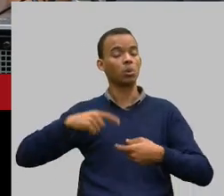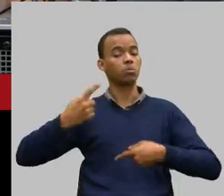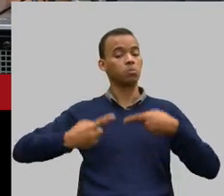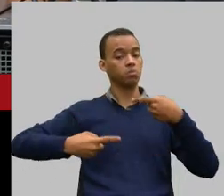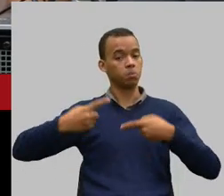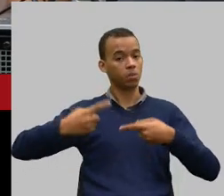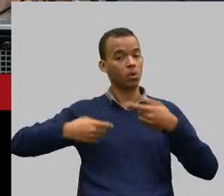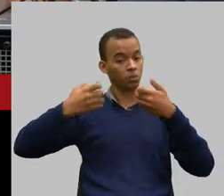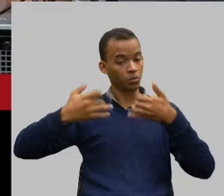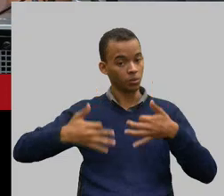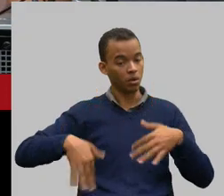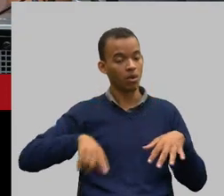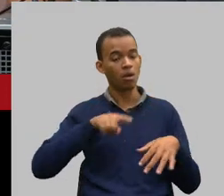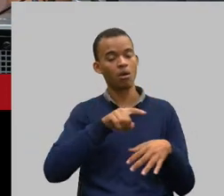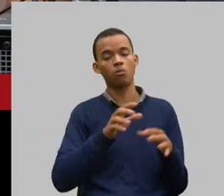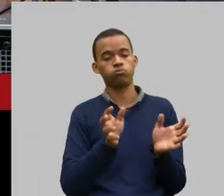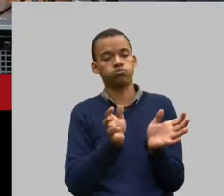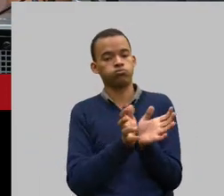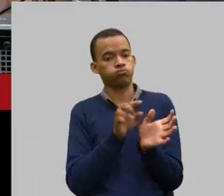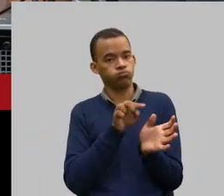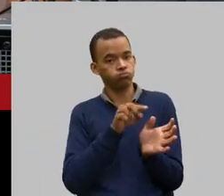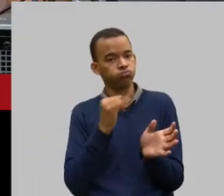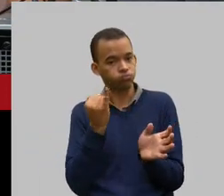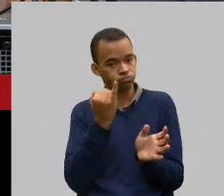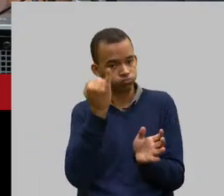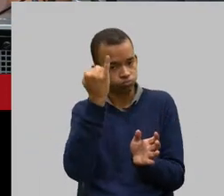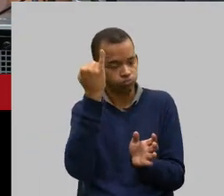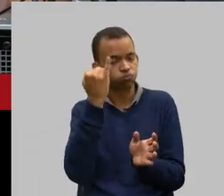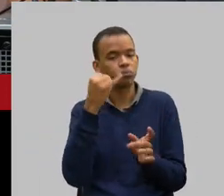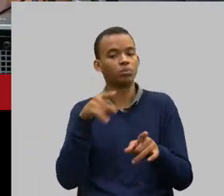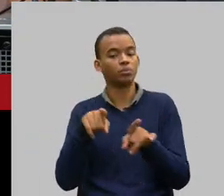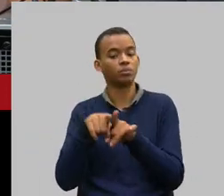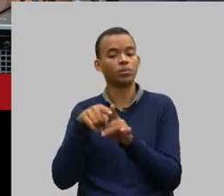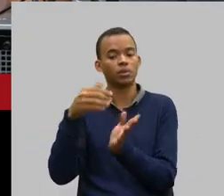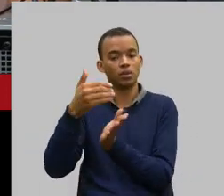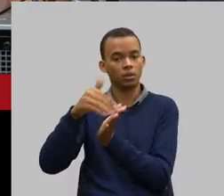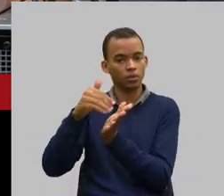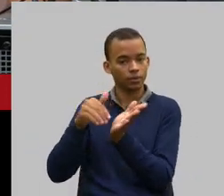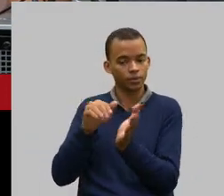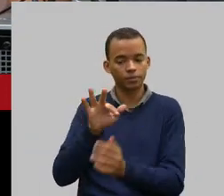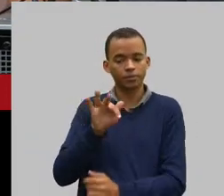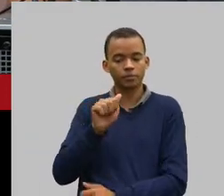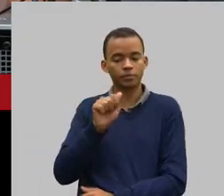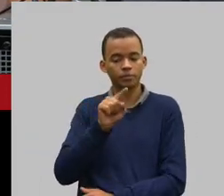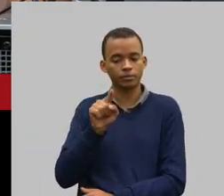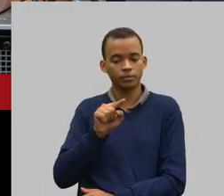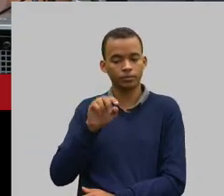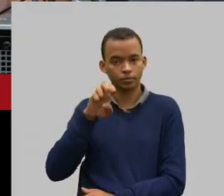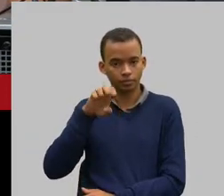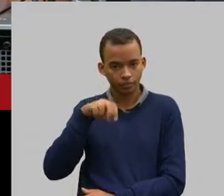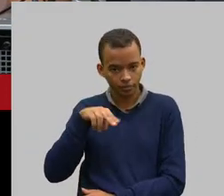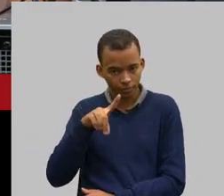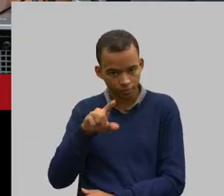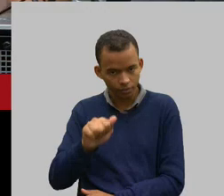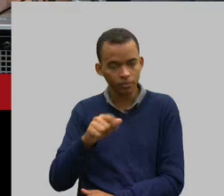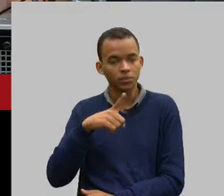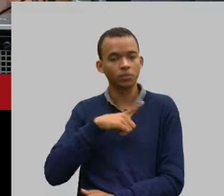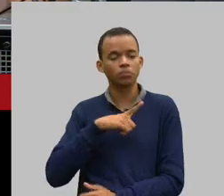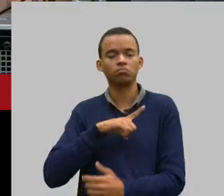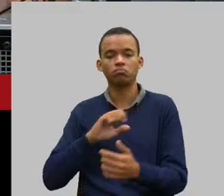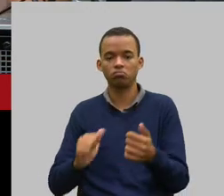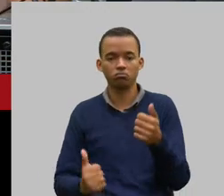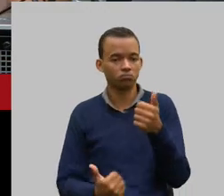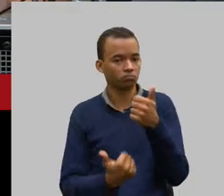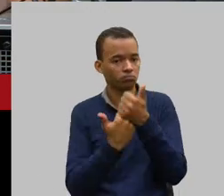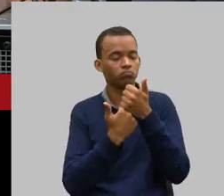do setor à mesa de novo a secretaria de fazenda tem todo o apoio aí dado tem dado todo o apoio e tem